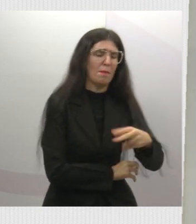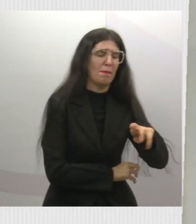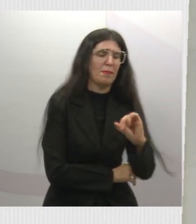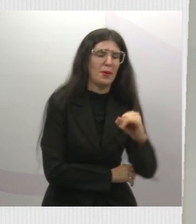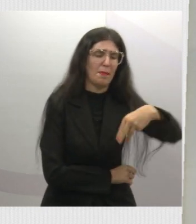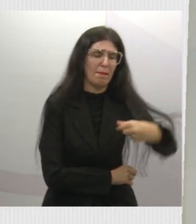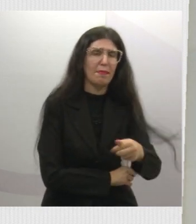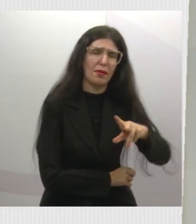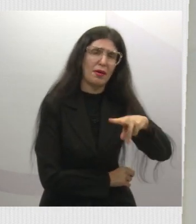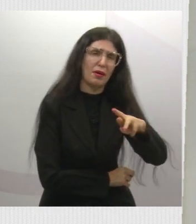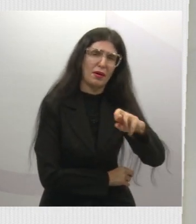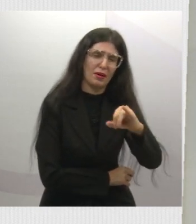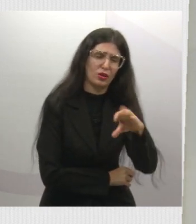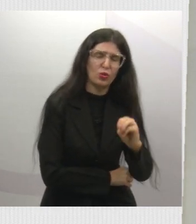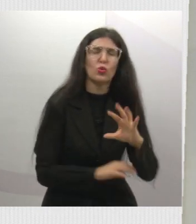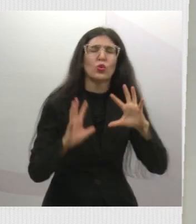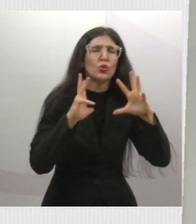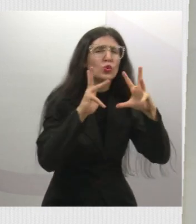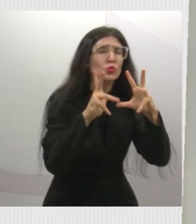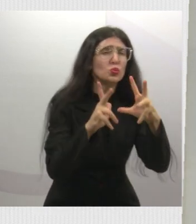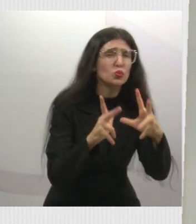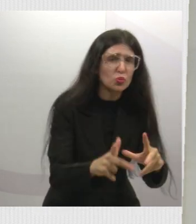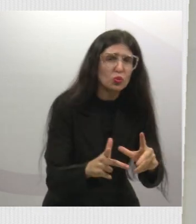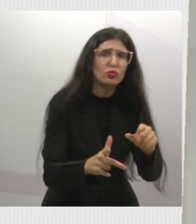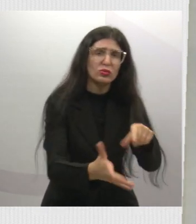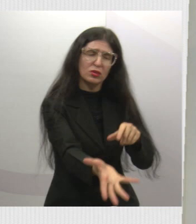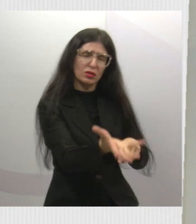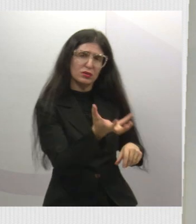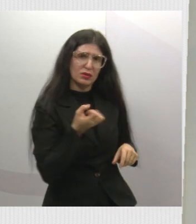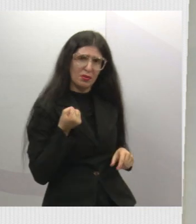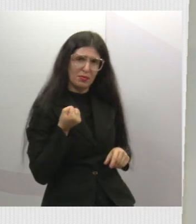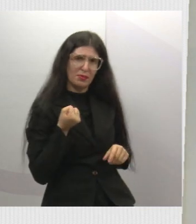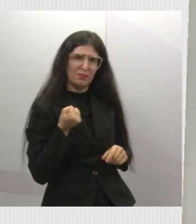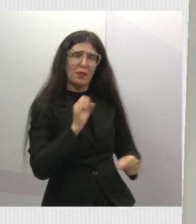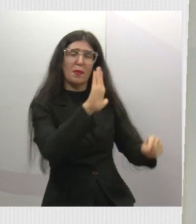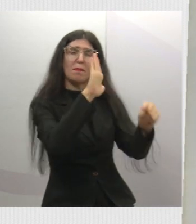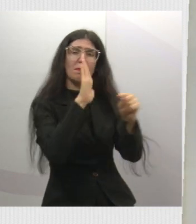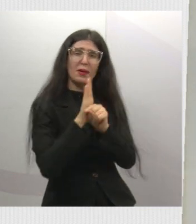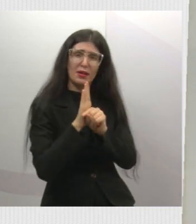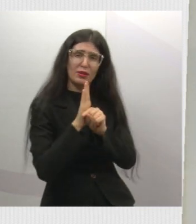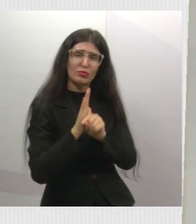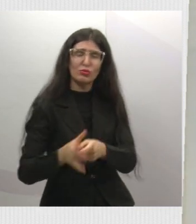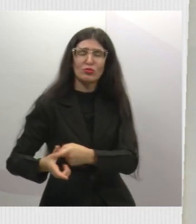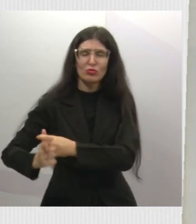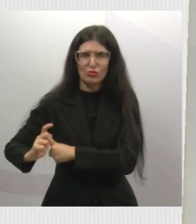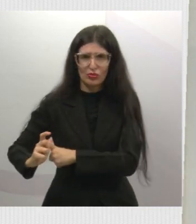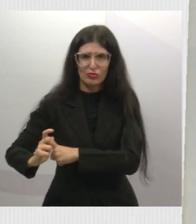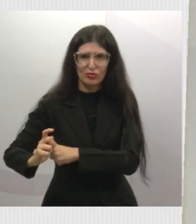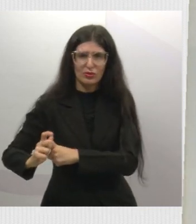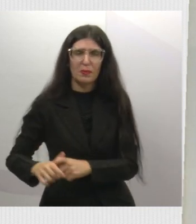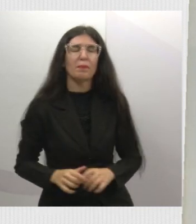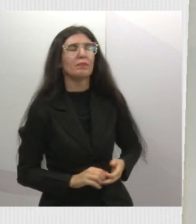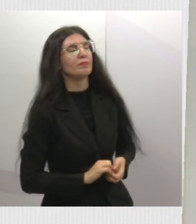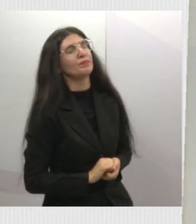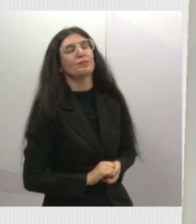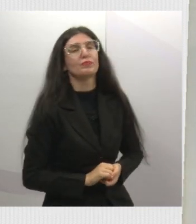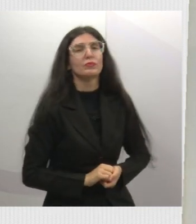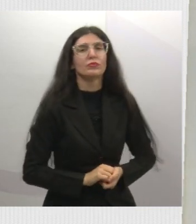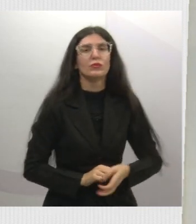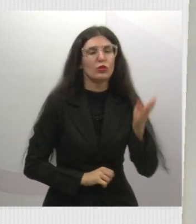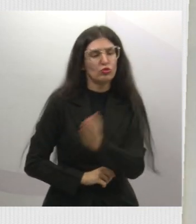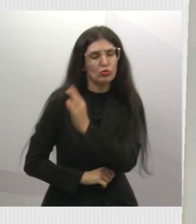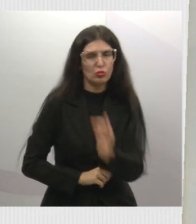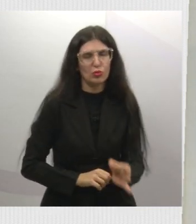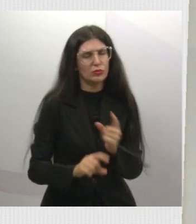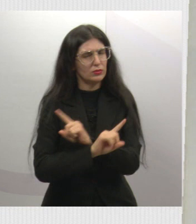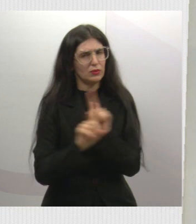ganha menos o que você deve, sem levar em consideração os juros que